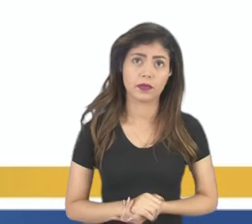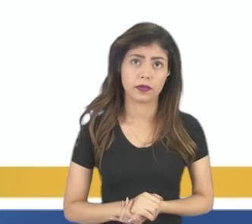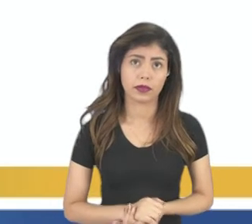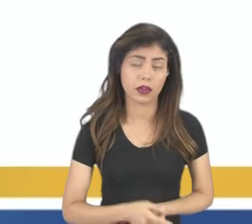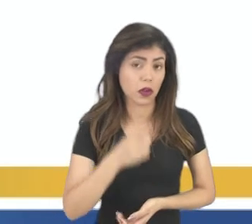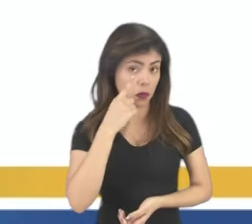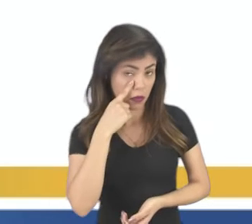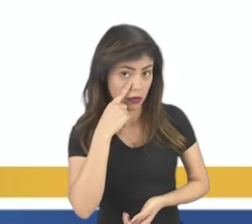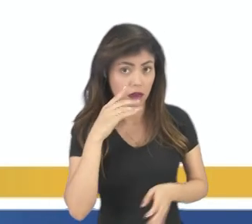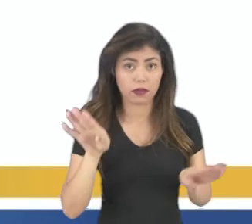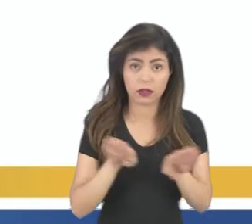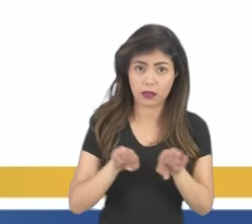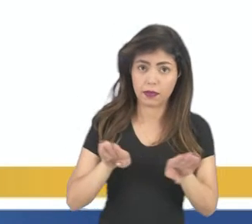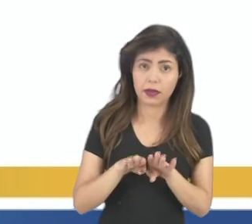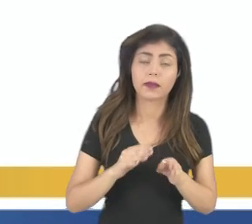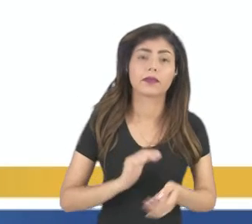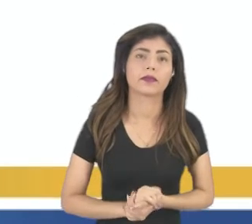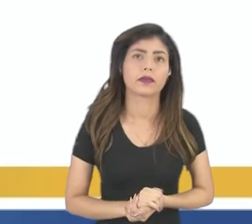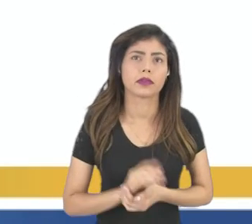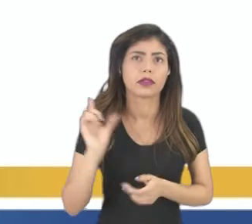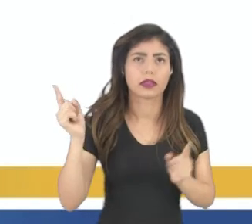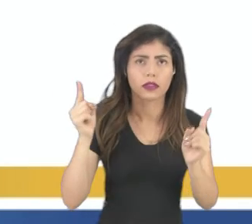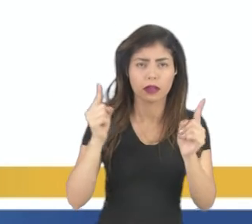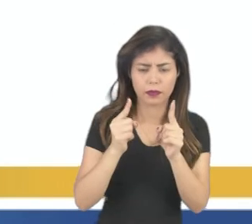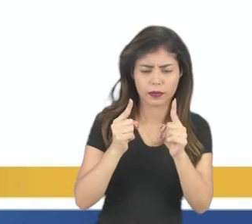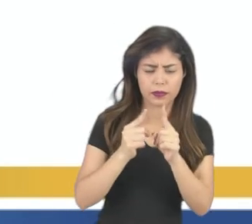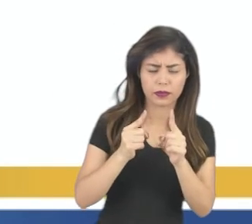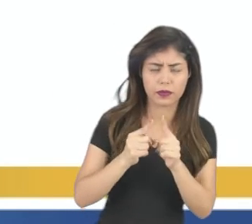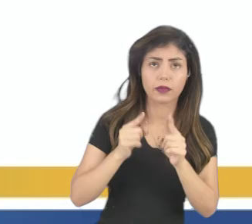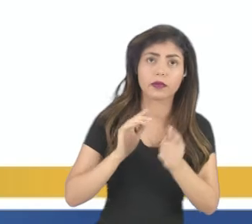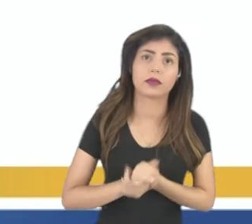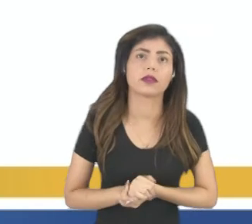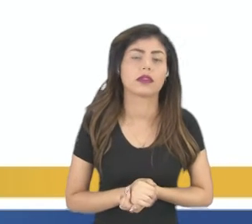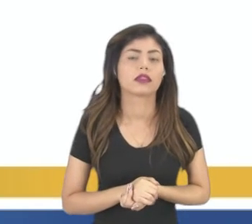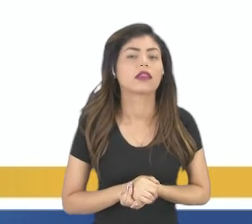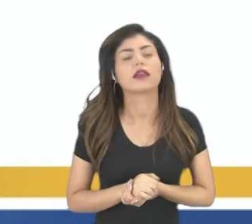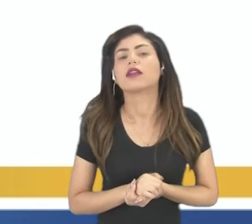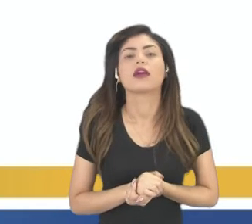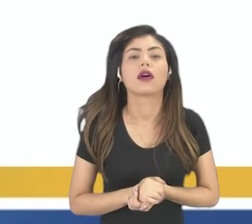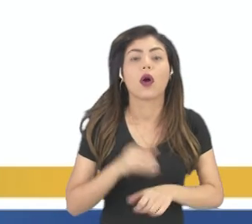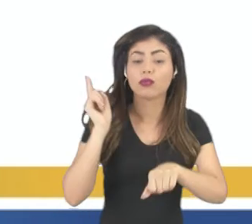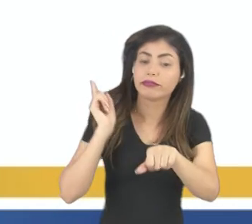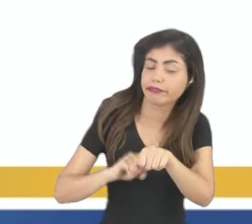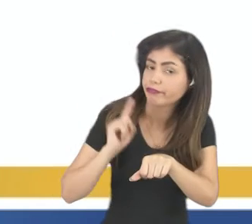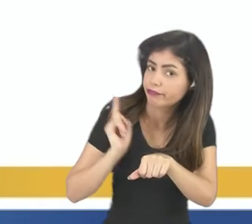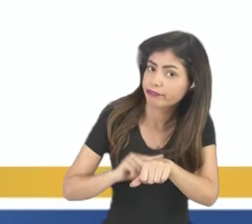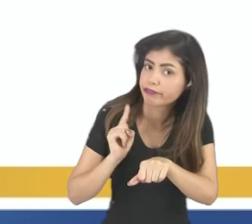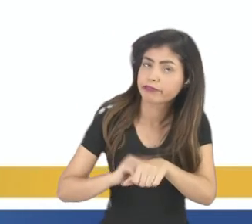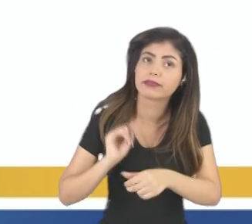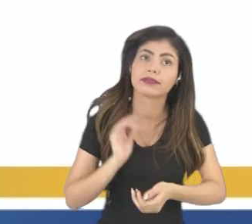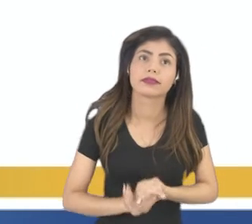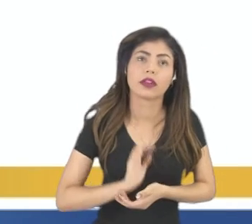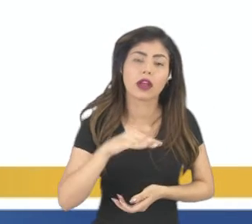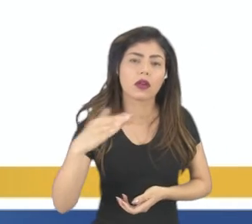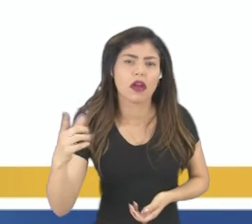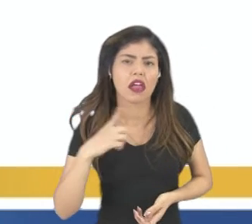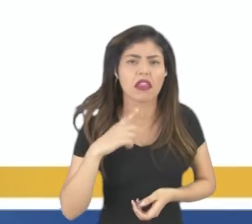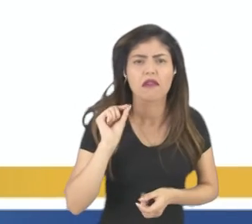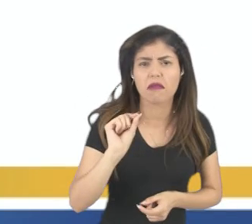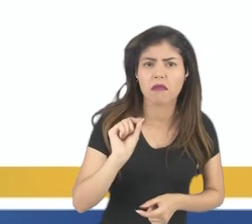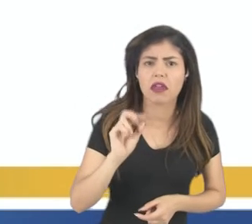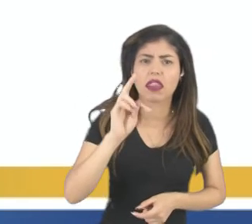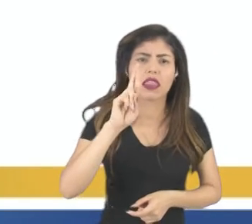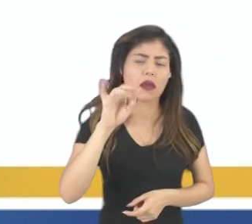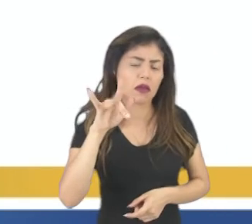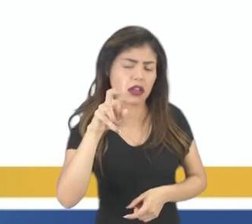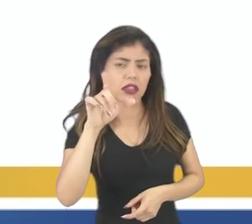e observe que tem um tamanho aí se você olhar na horizontal esse tamanho é mais ou menos o tempo quando foi teorizado